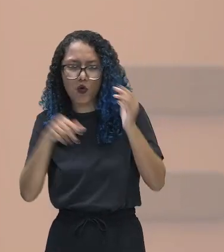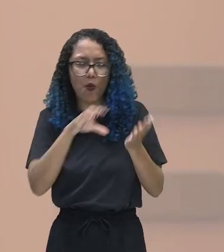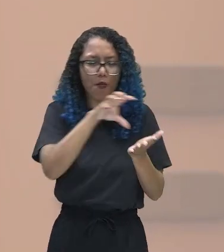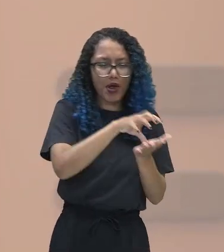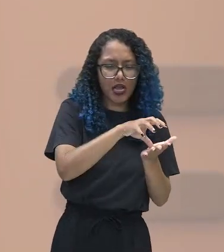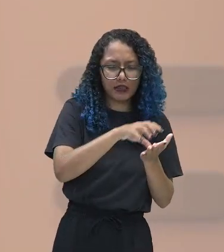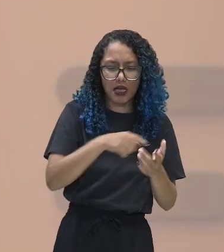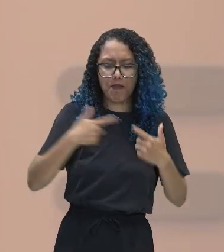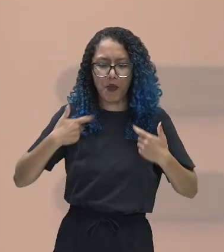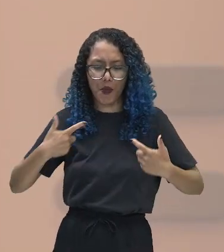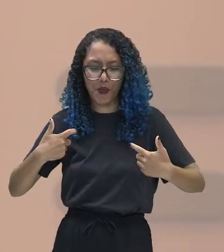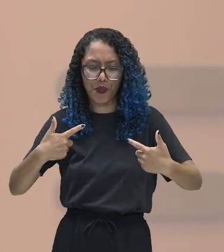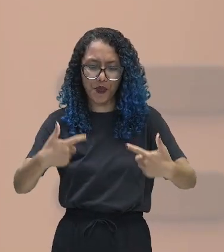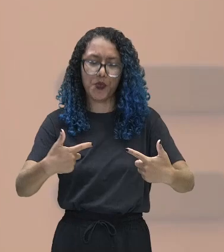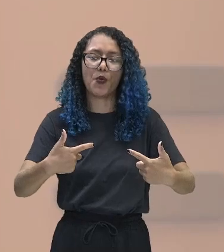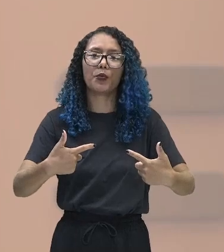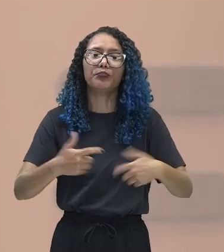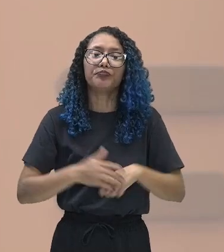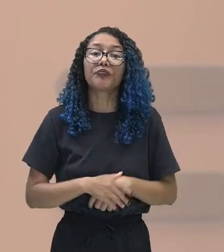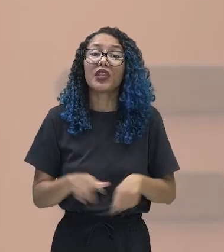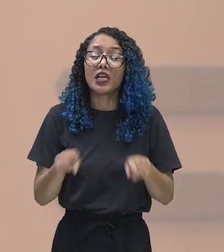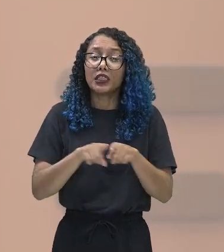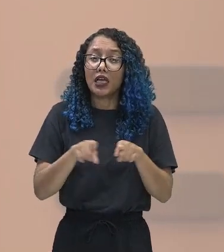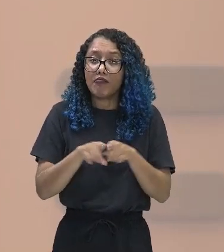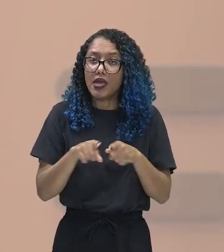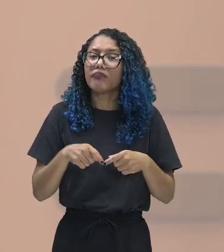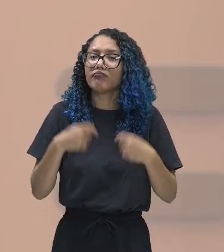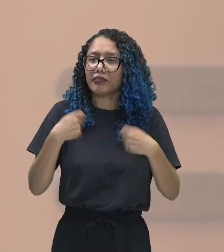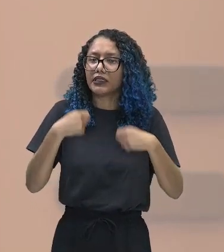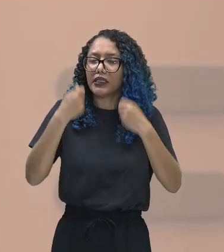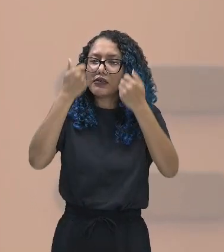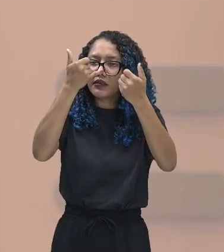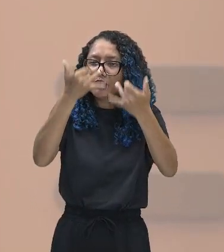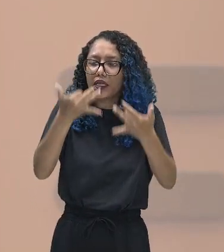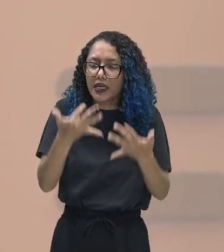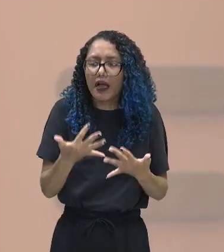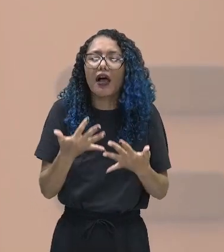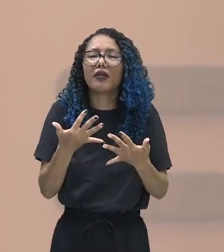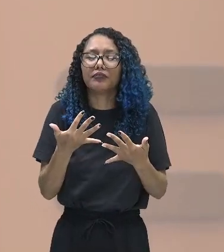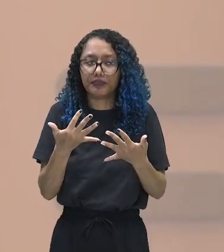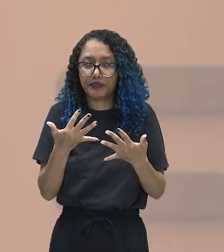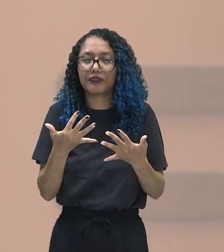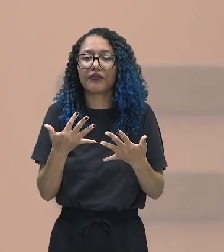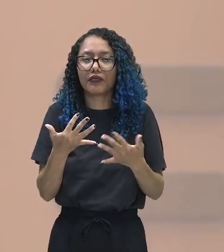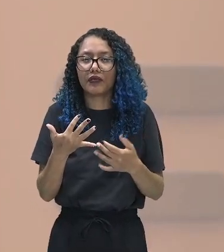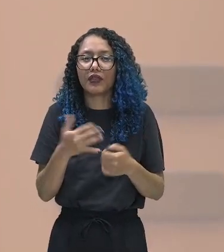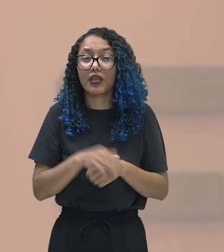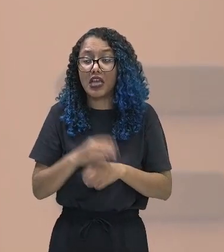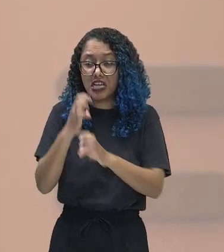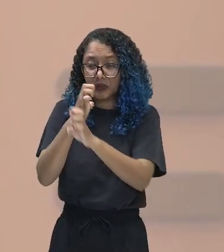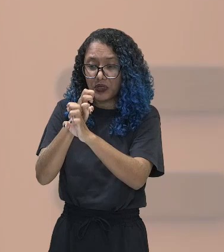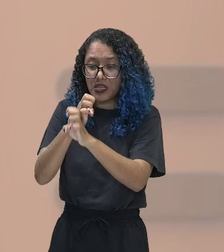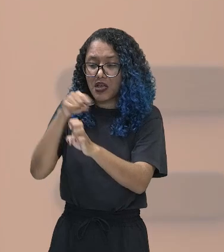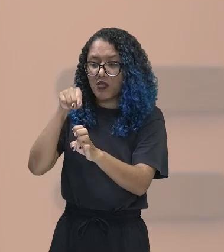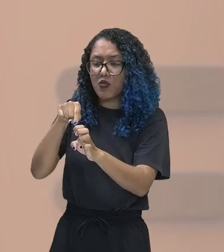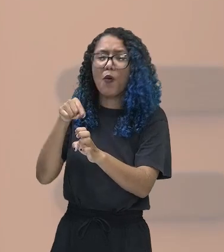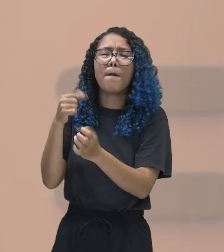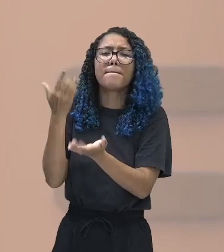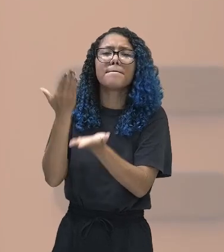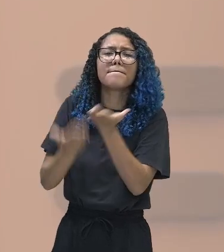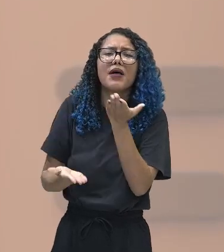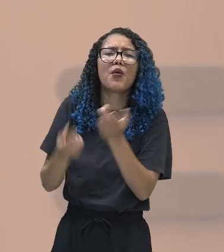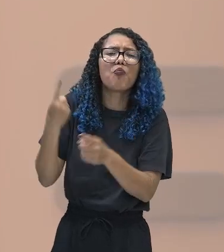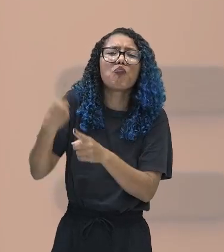Mas aí eu tenho que dizer para vocês também, né, que eles só vão perder aí, os espartanos, teoricamente, eles só vão perder